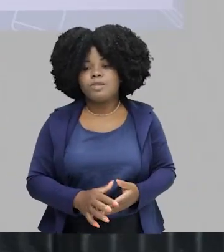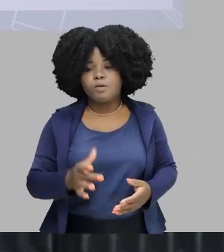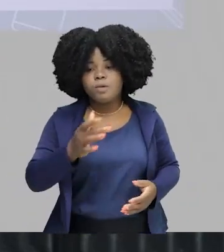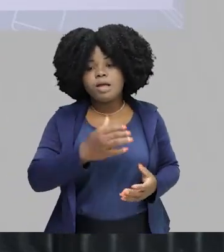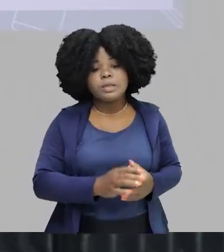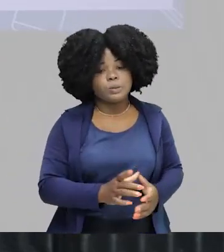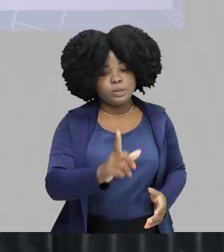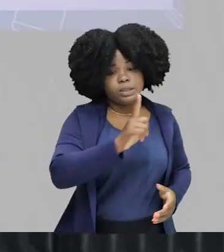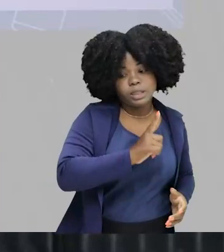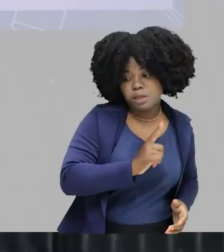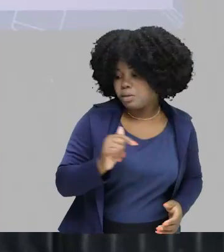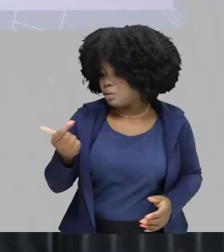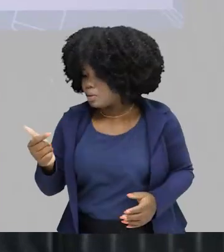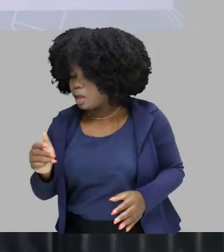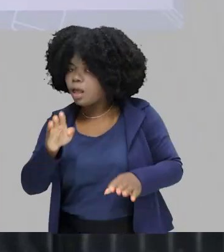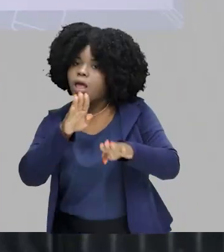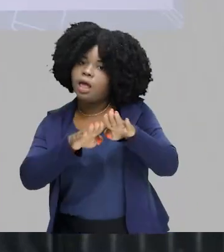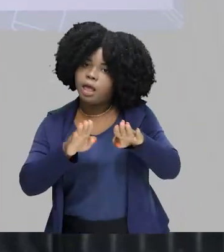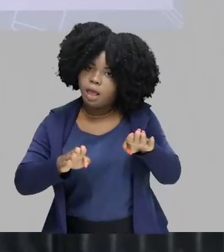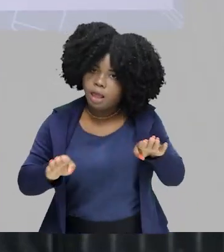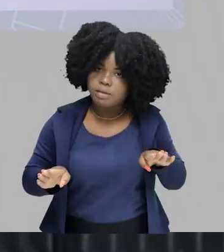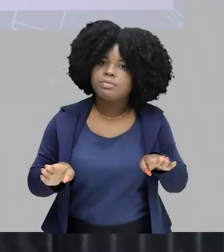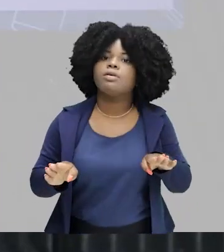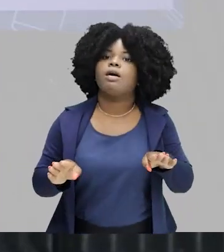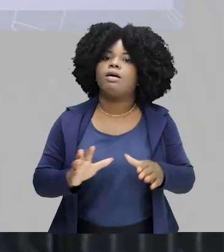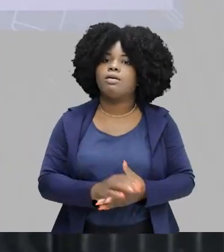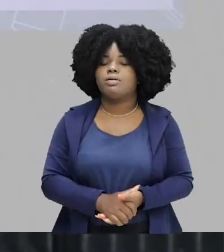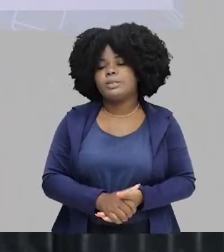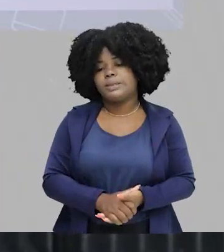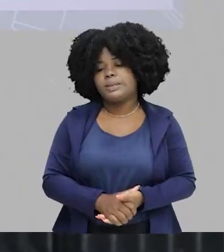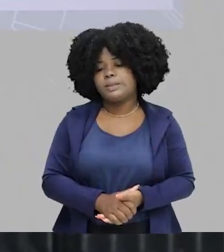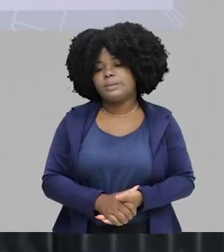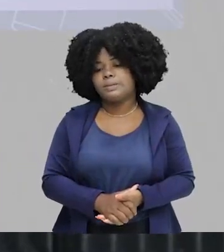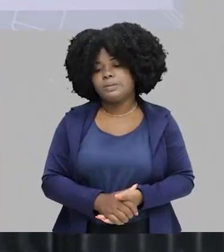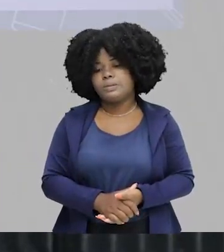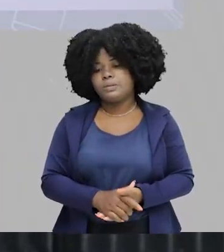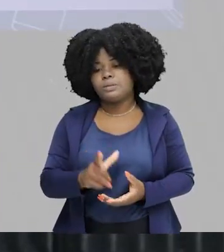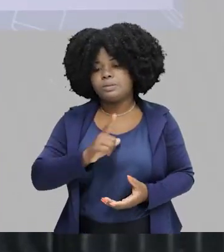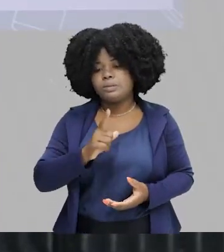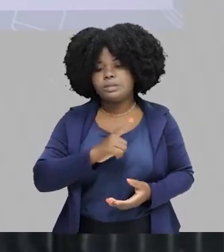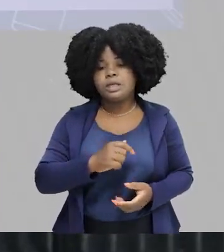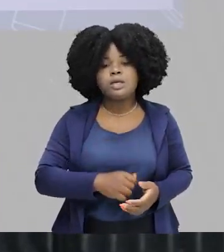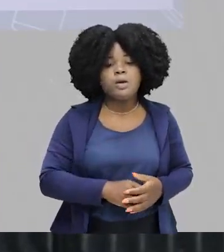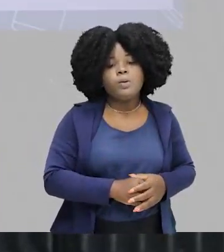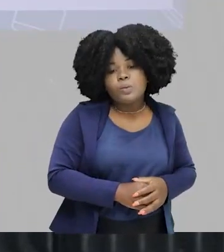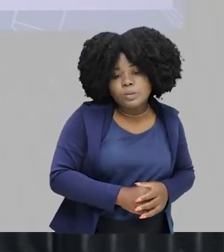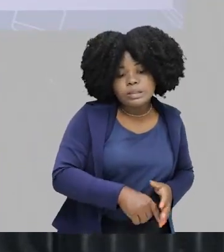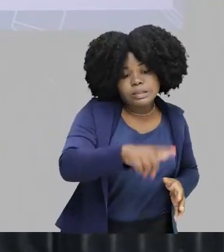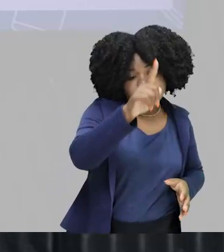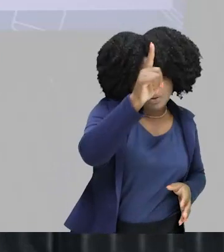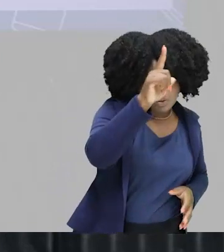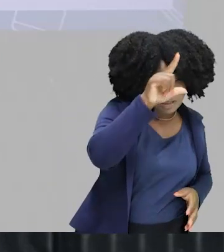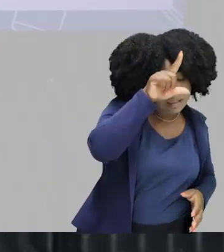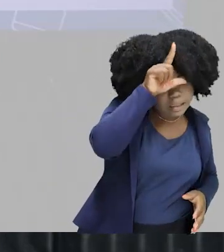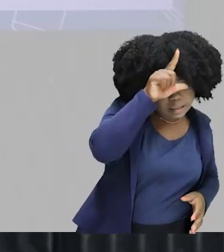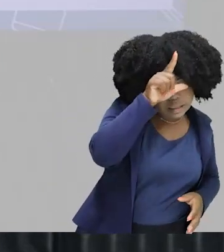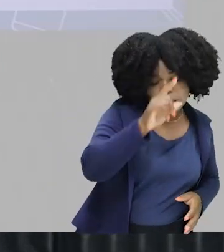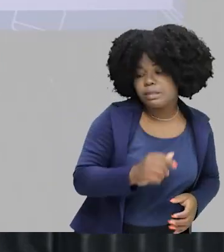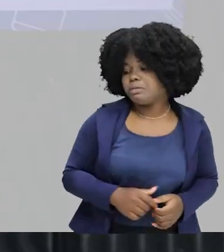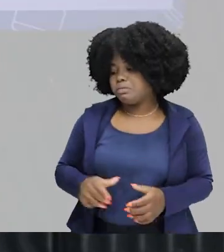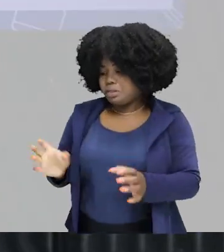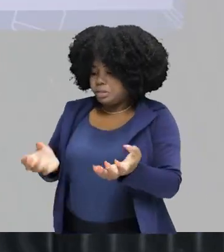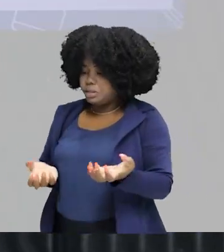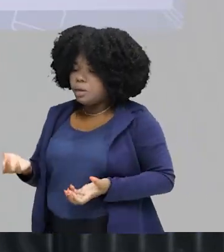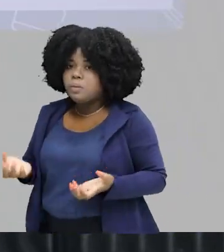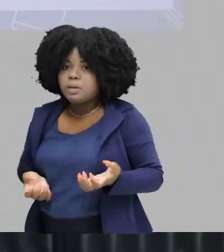que não têm, isso já é desigual. E a partir do momento que existe os que são proprietários e os que não são, a gente